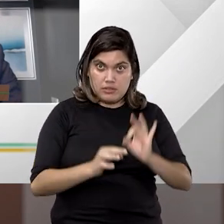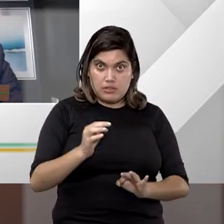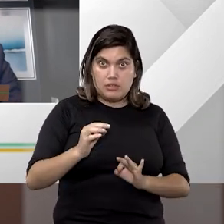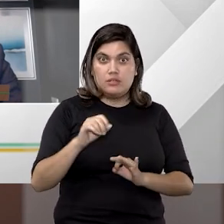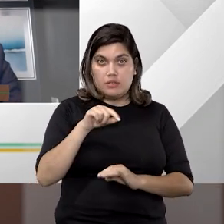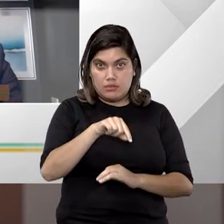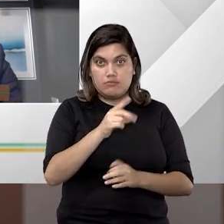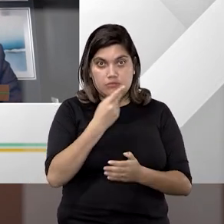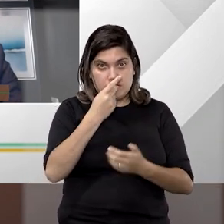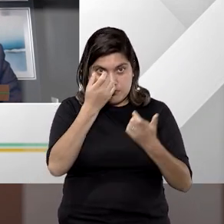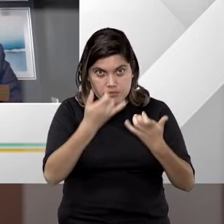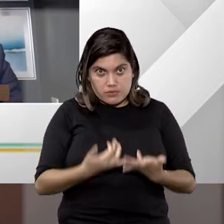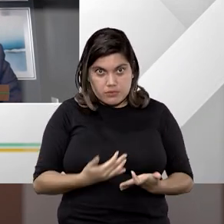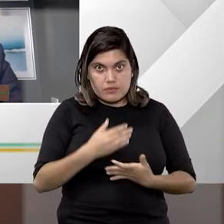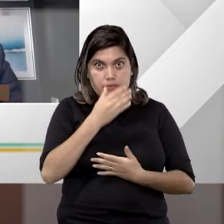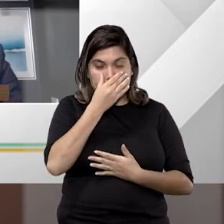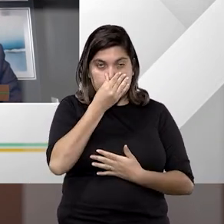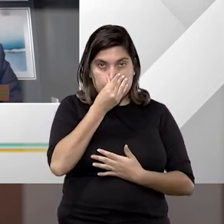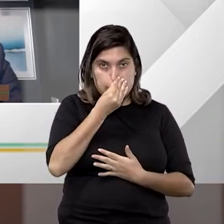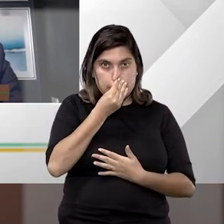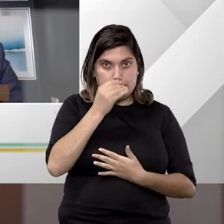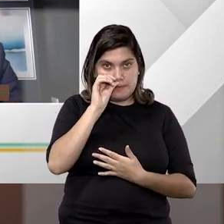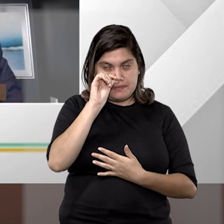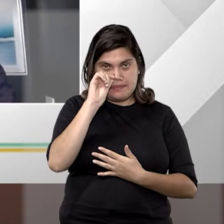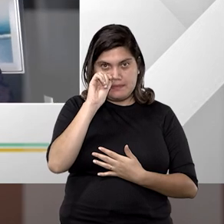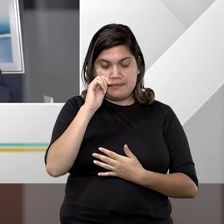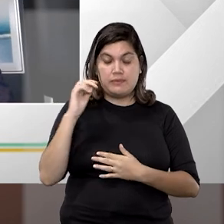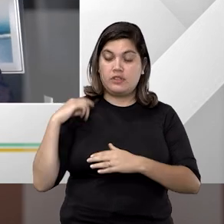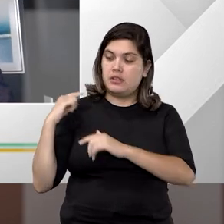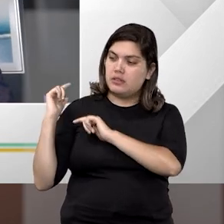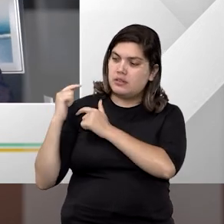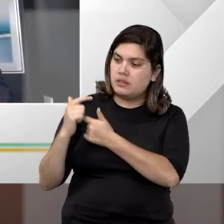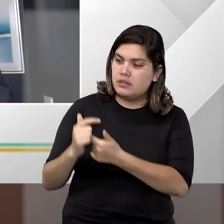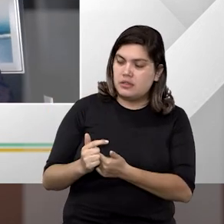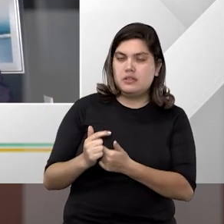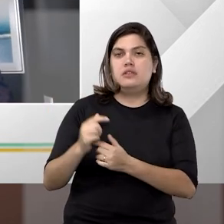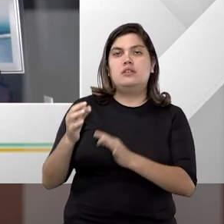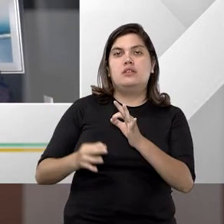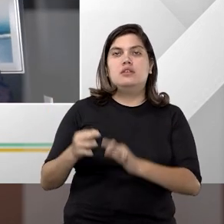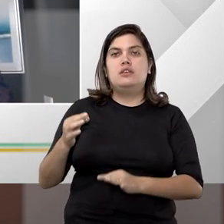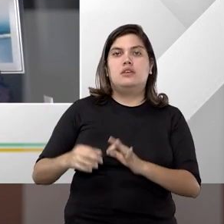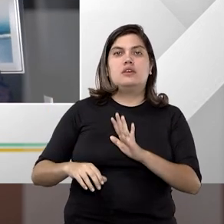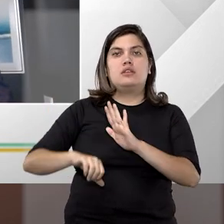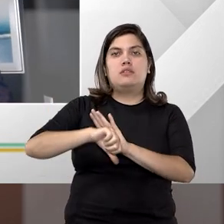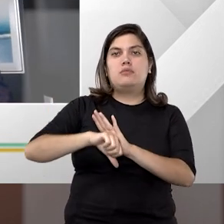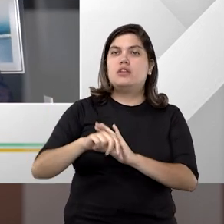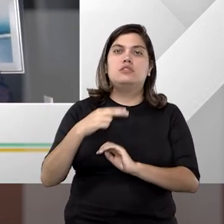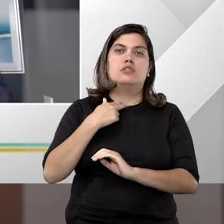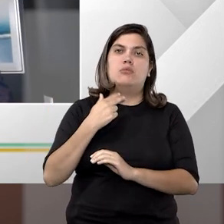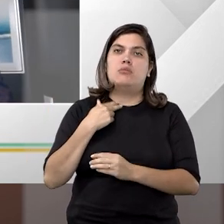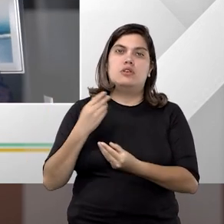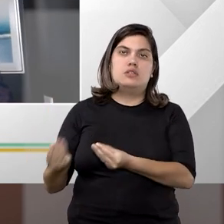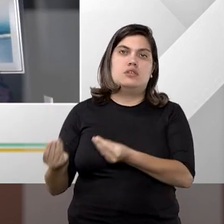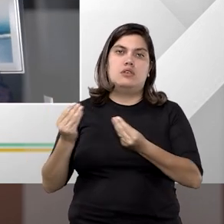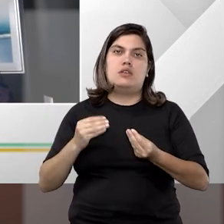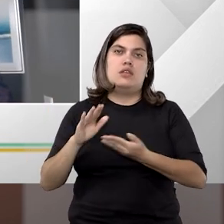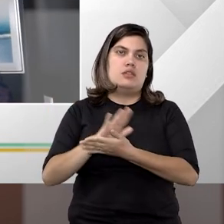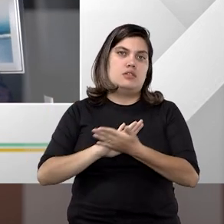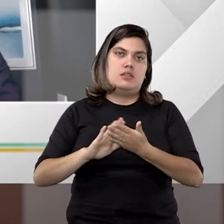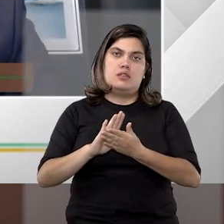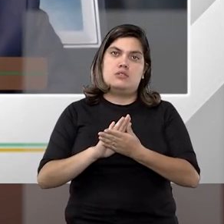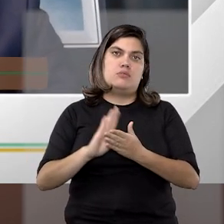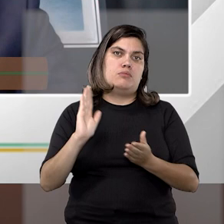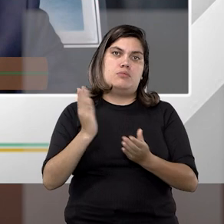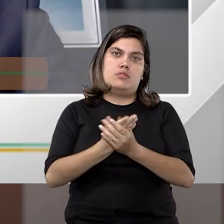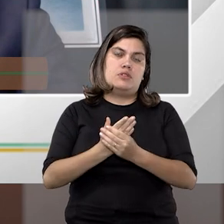não julgados no jecrim e é tradicionalmente o Juizado Especial Criminal não pode